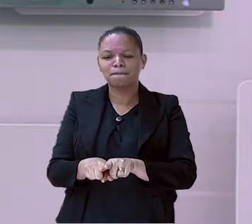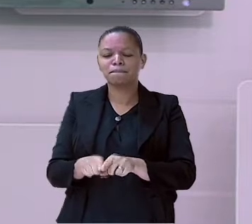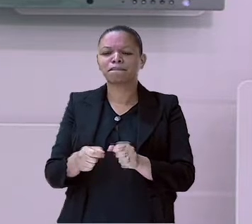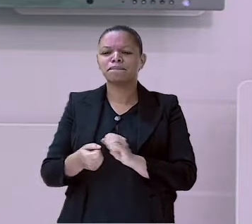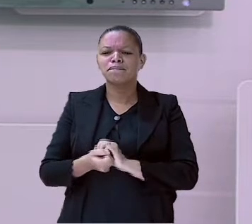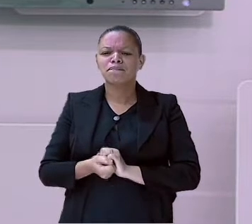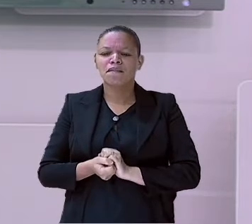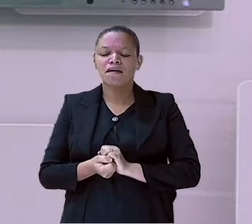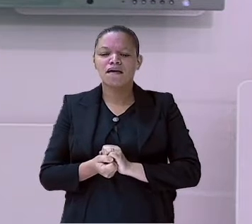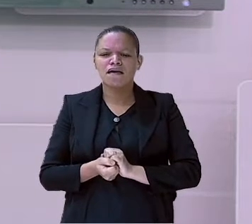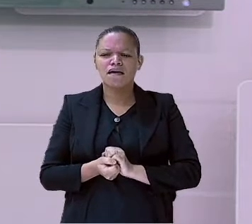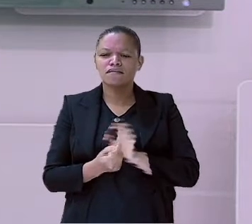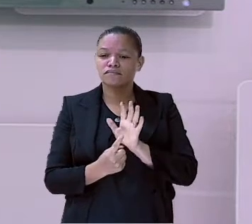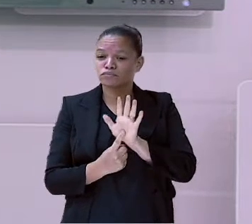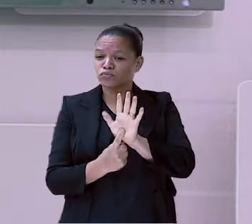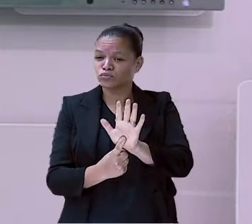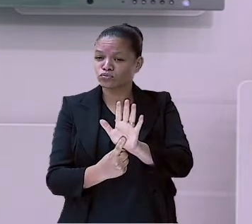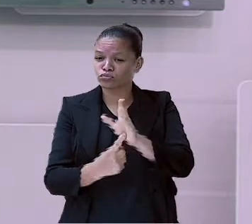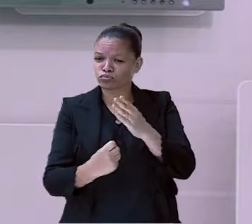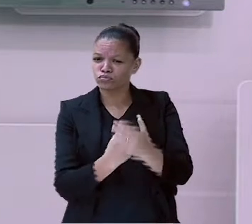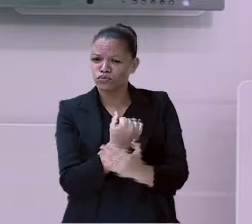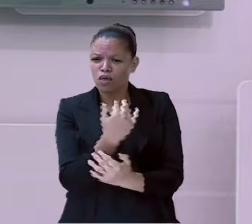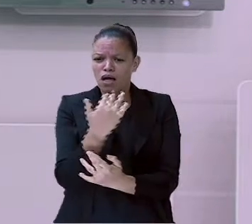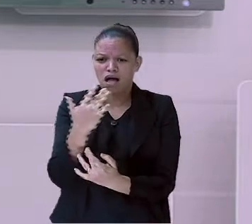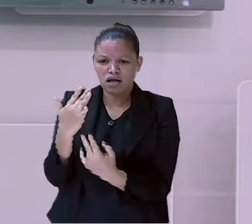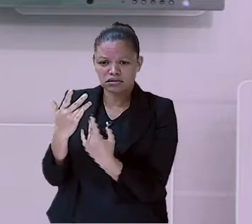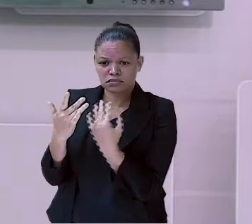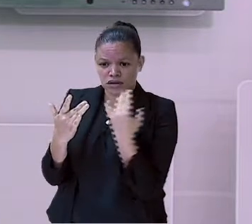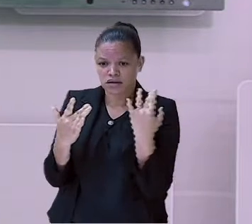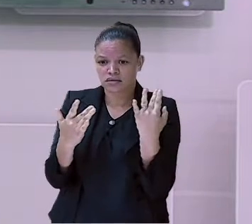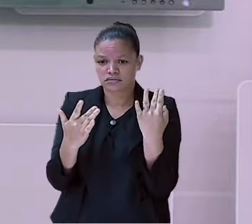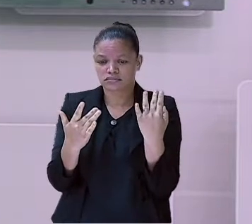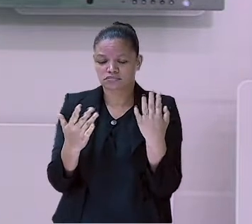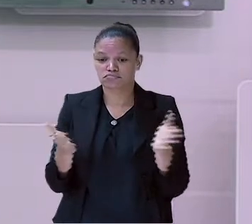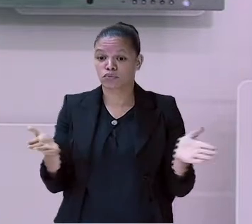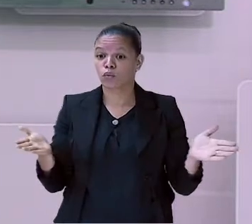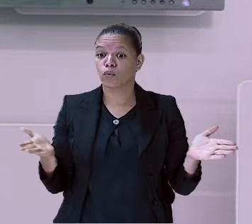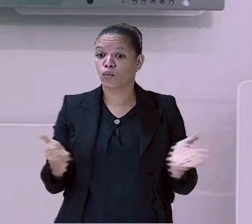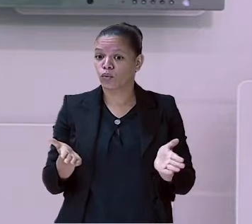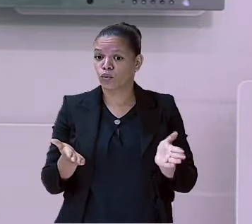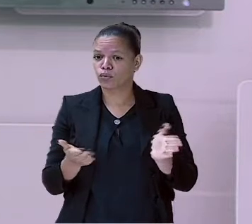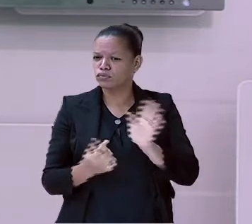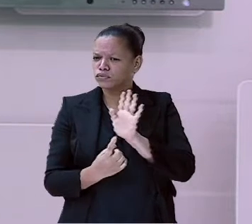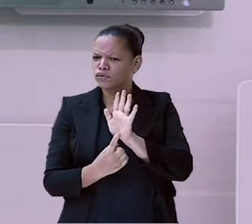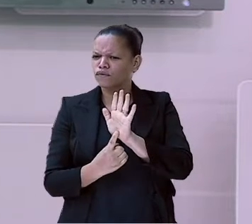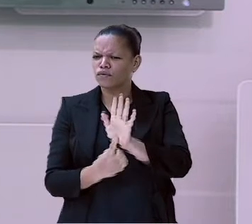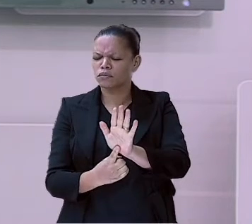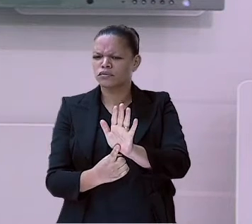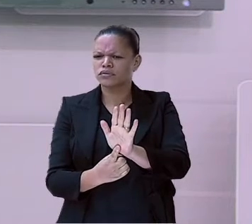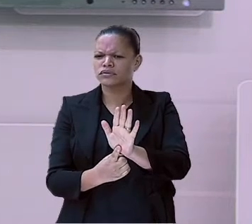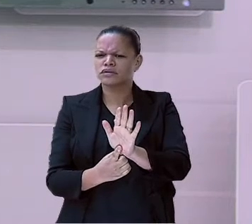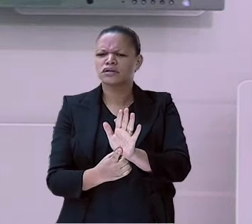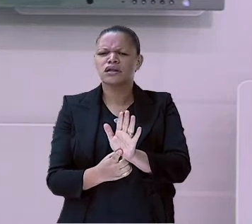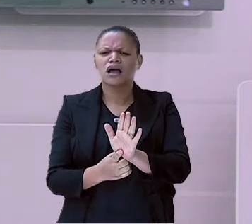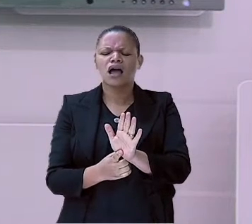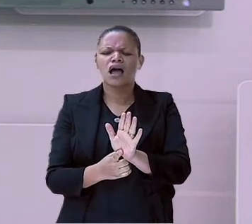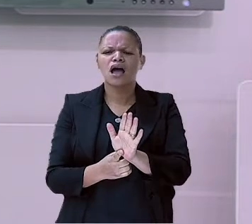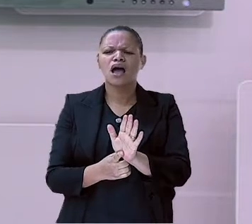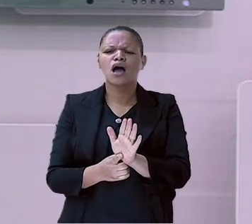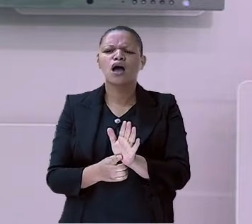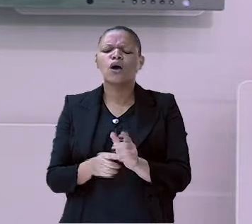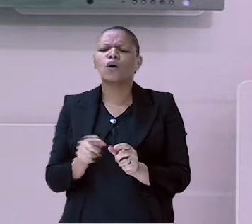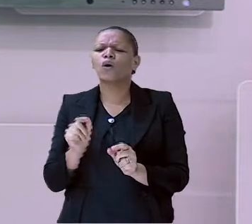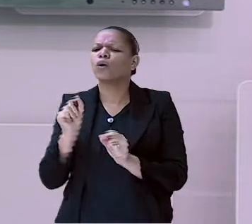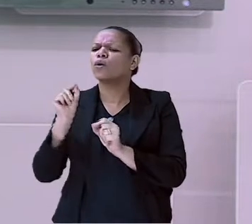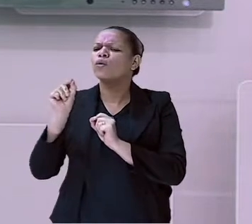E hoje nós vamos falar aí de uma consequência quando você não se alimenta adequadamente.